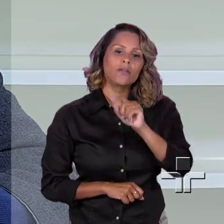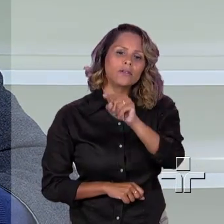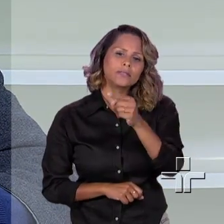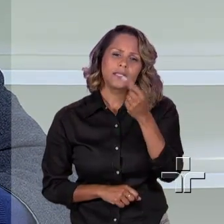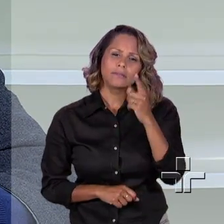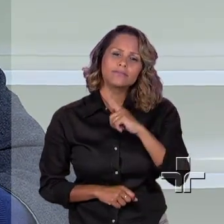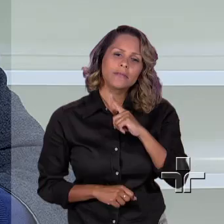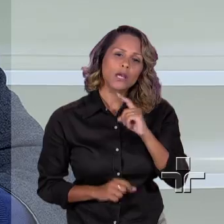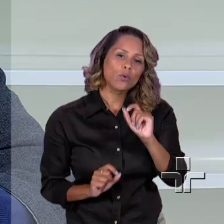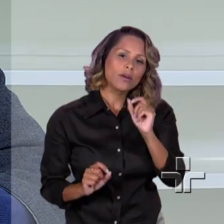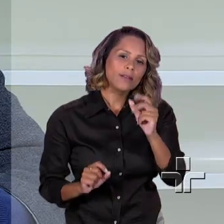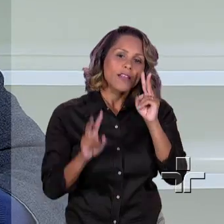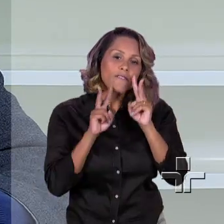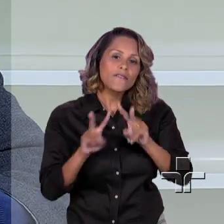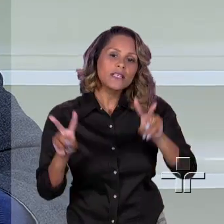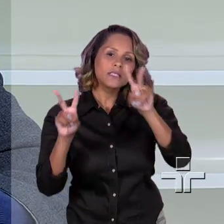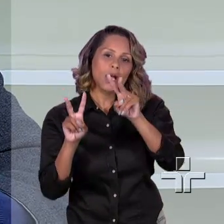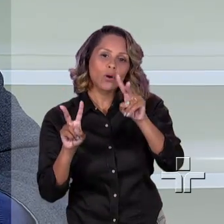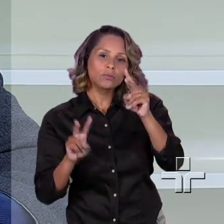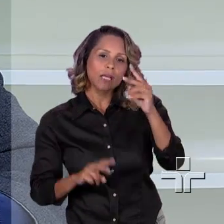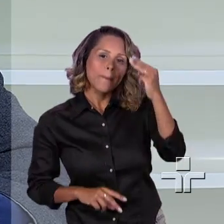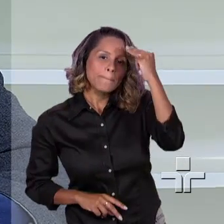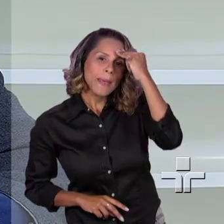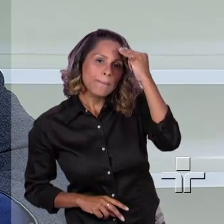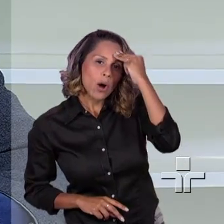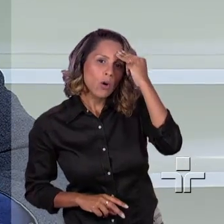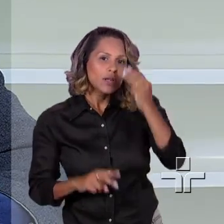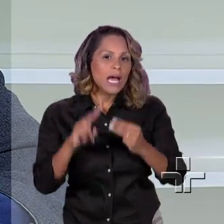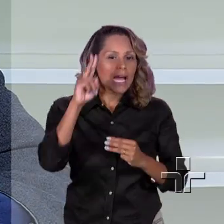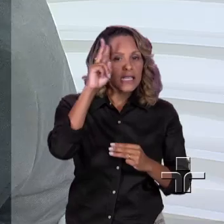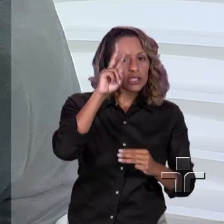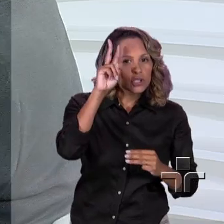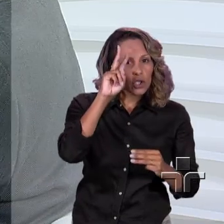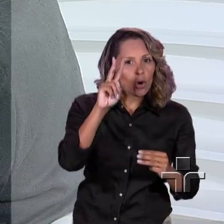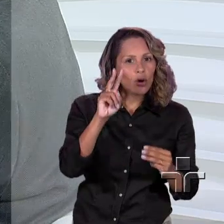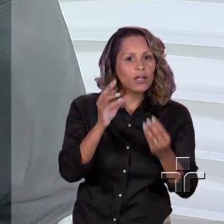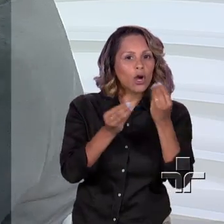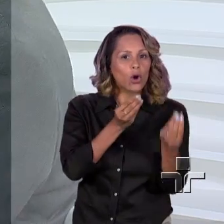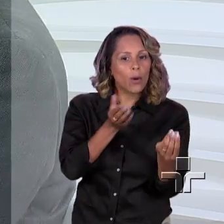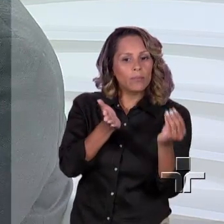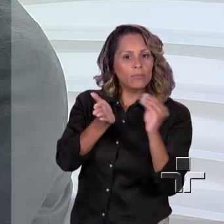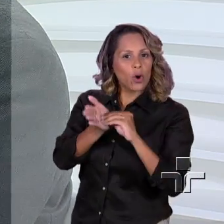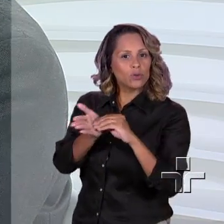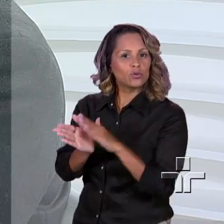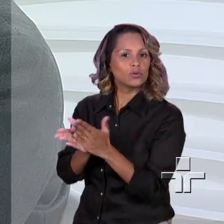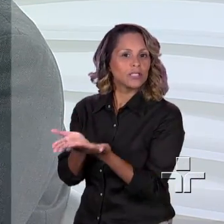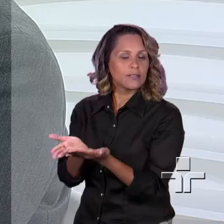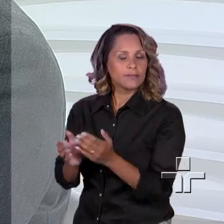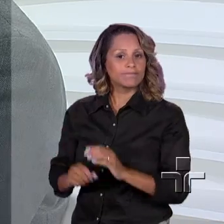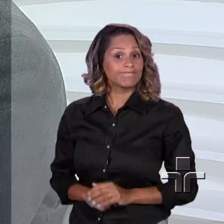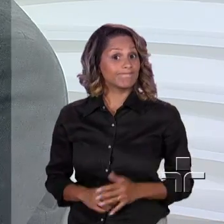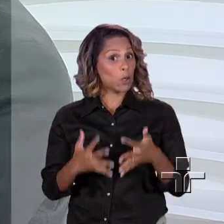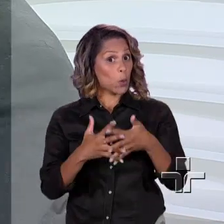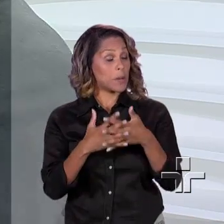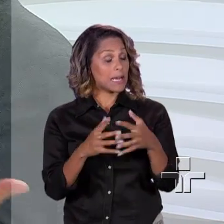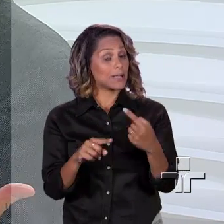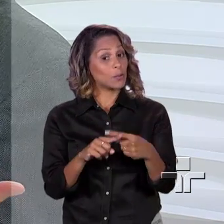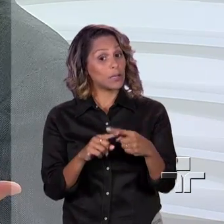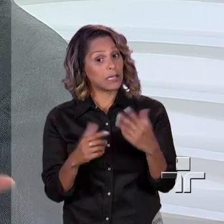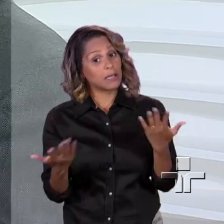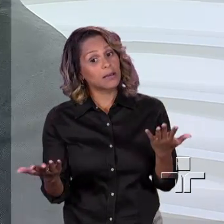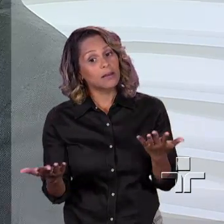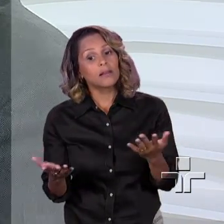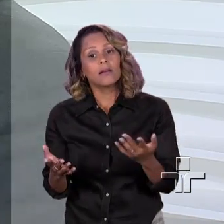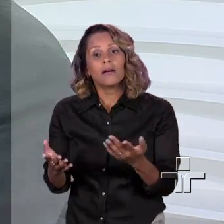é que você aplicou essa visão na biografia do Herbert Daniel? Não, é complicado, porque, inclusive, entrevistando as pessoas sobre 40